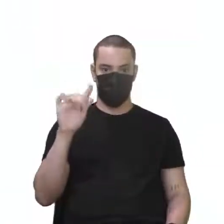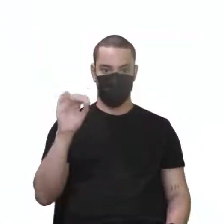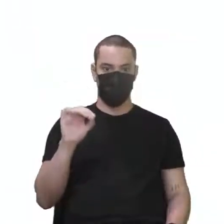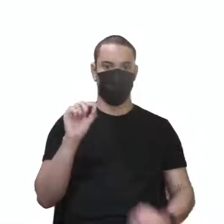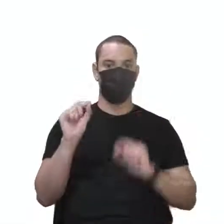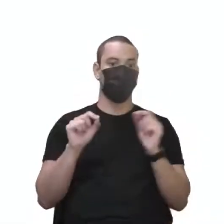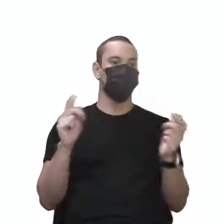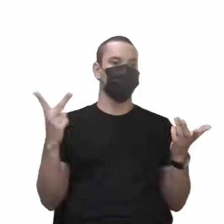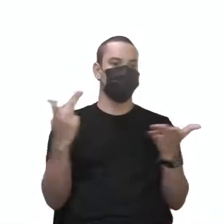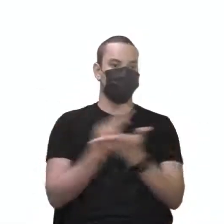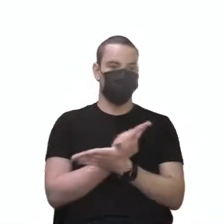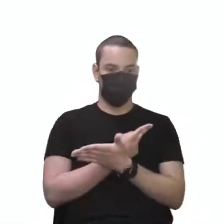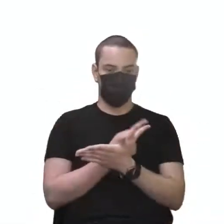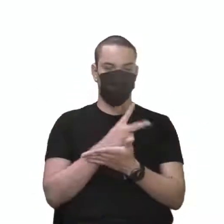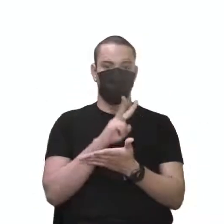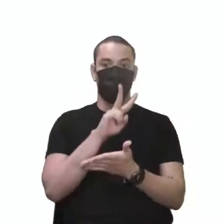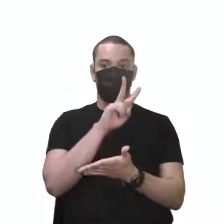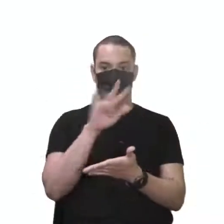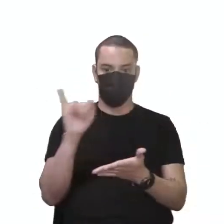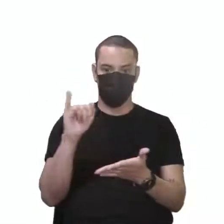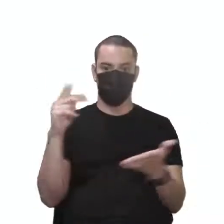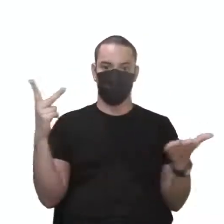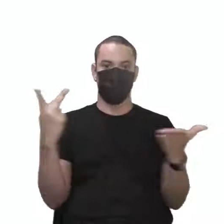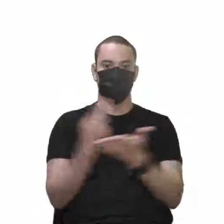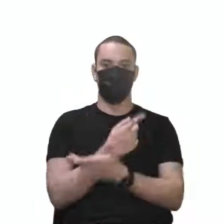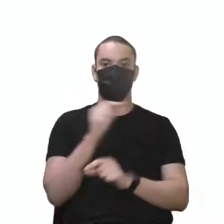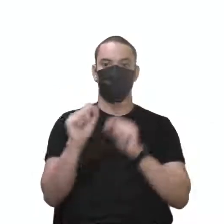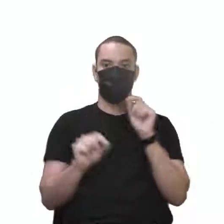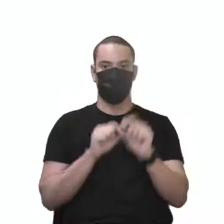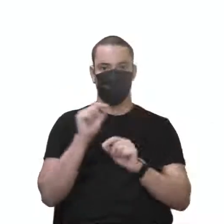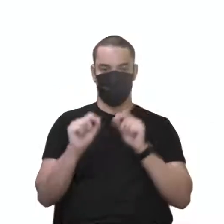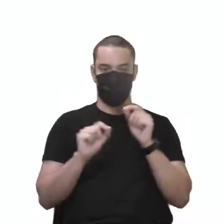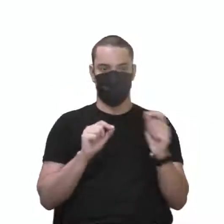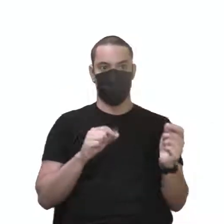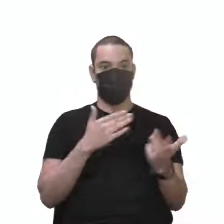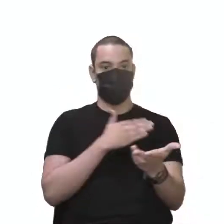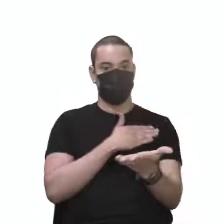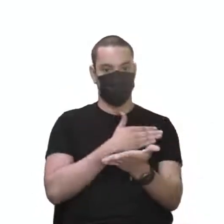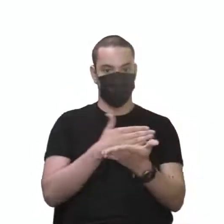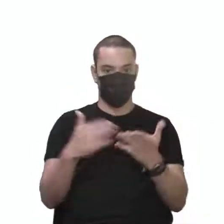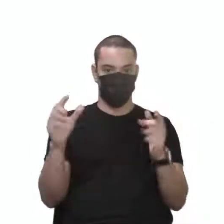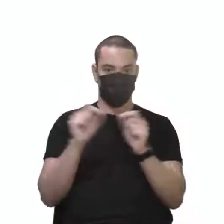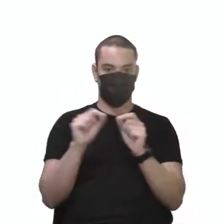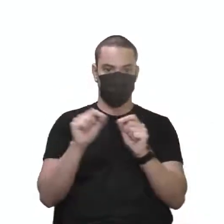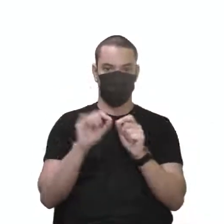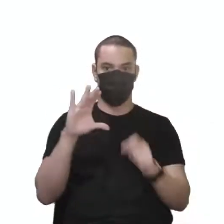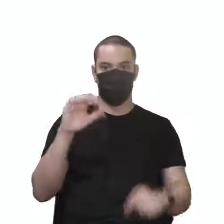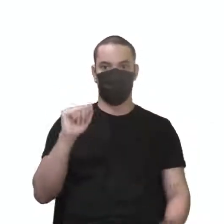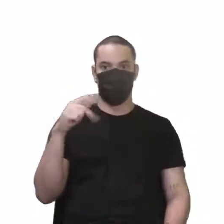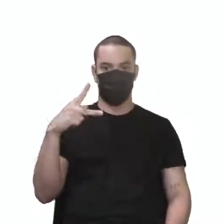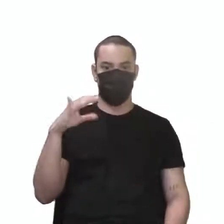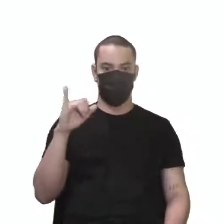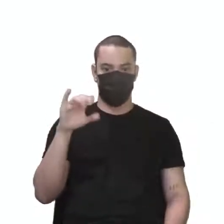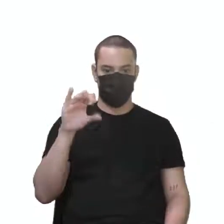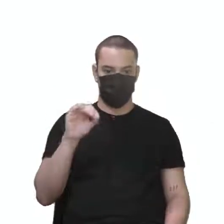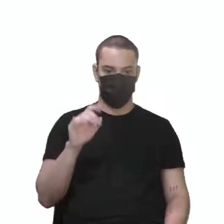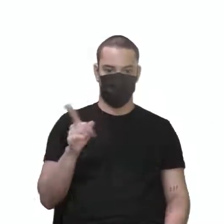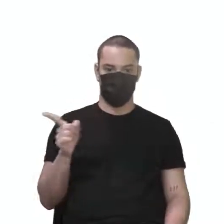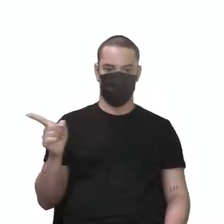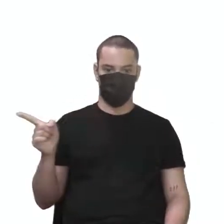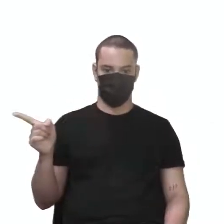acontecer? Vai acontecer que, quando ele começar a construir o capsídeo, tá aqui,